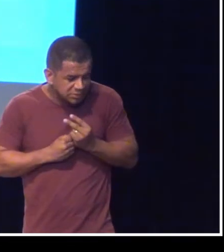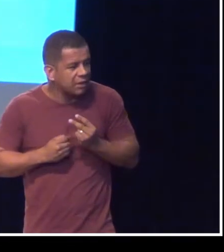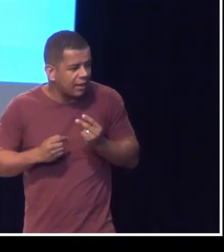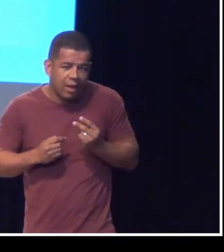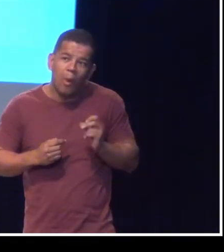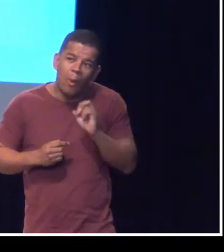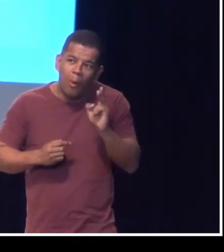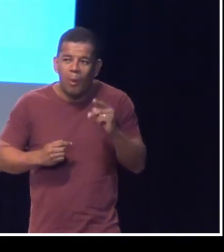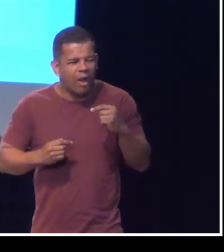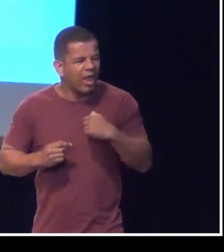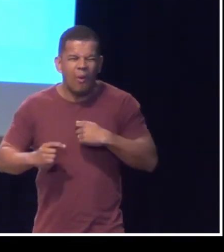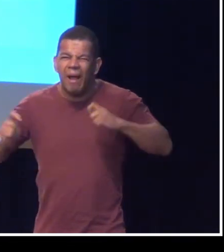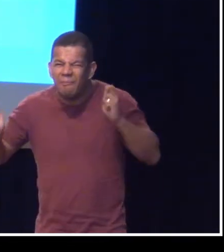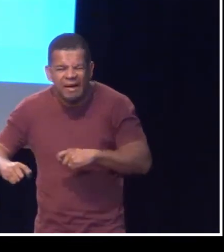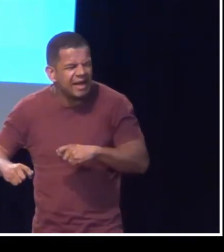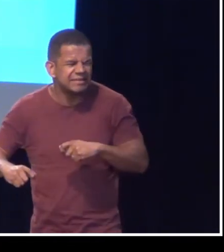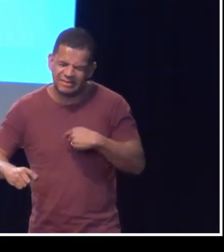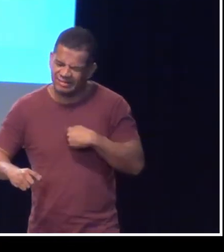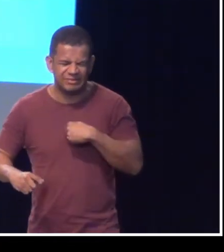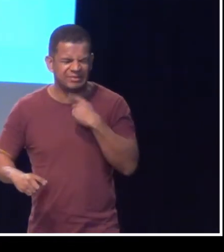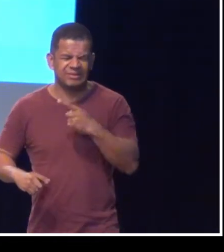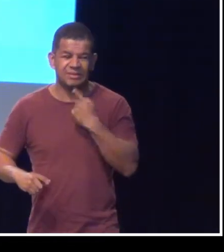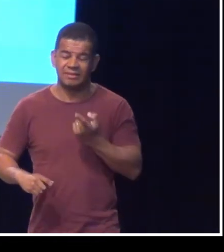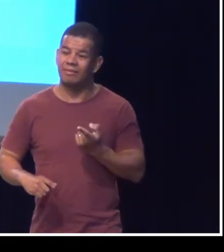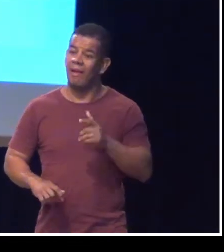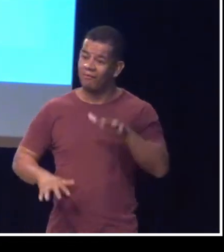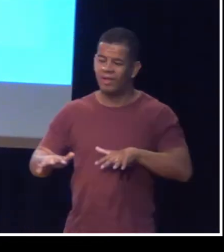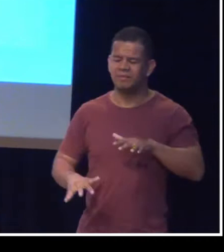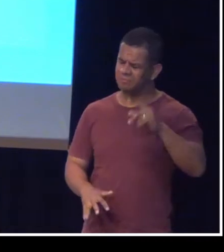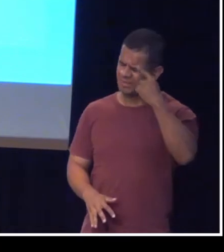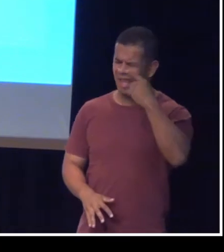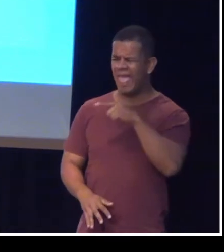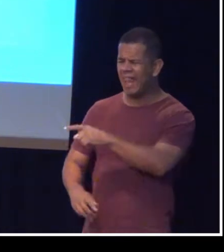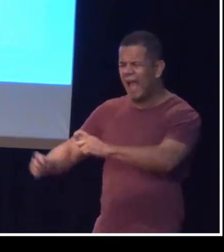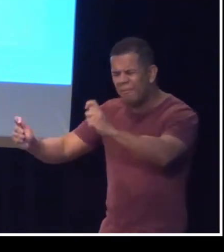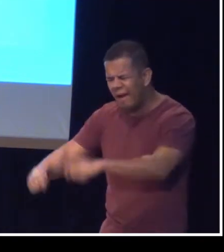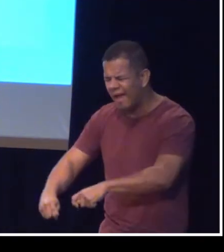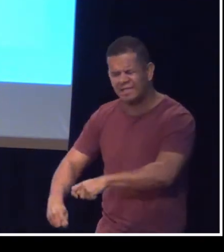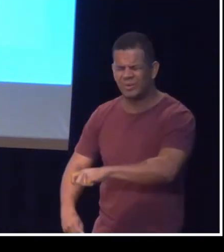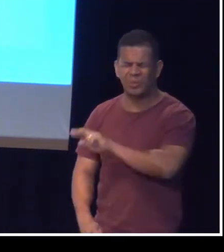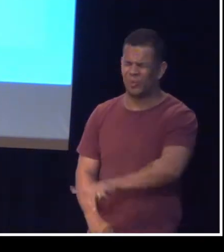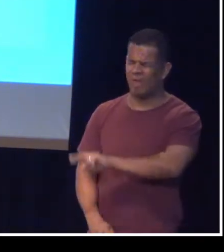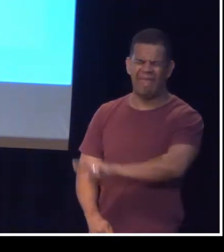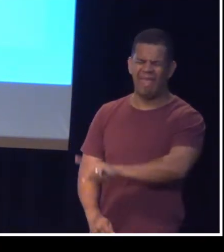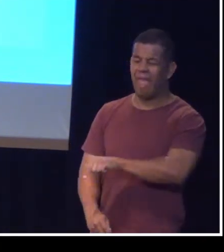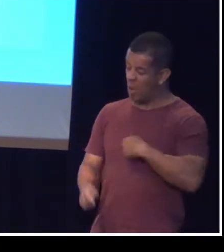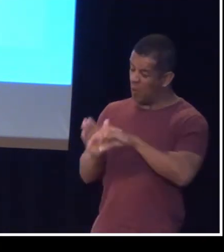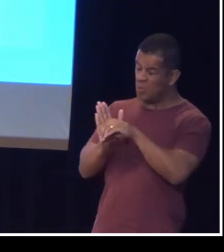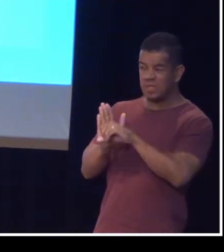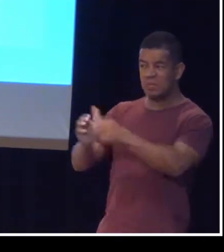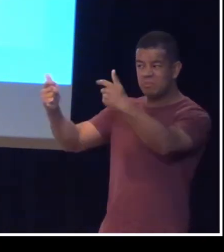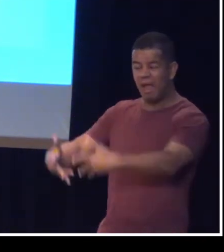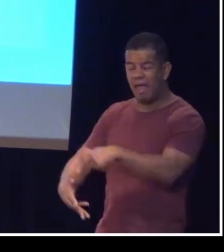conseguir, esse aluno vai ter dificuldade no conceito que eu vou apresentar. Então, a discriminação velada é muitas das vezes quando eu não conto,